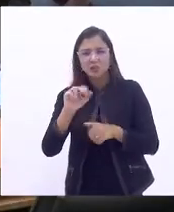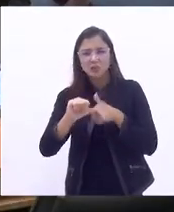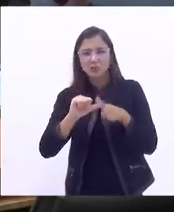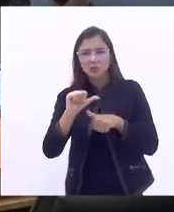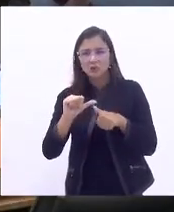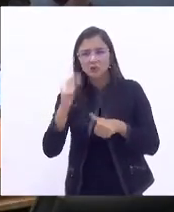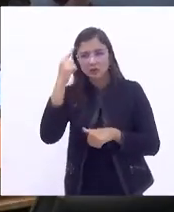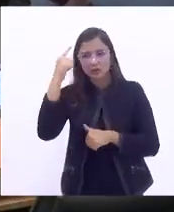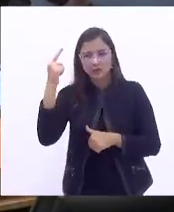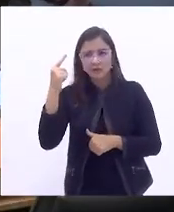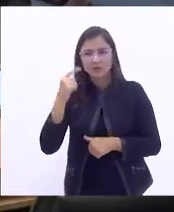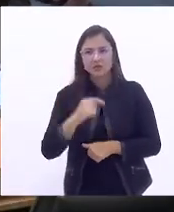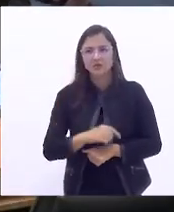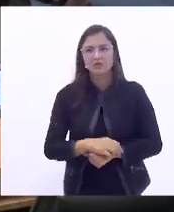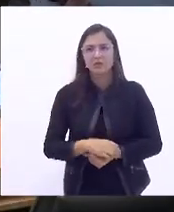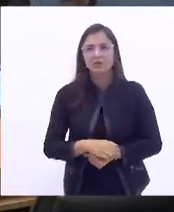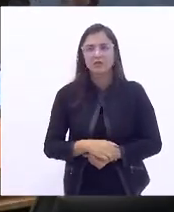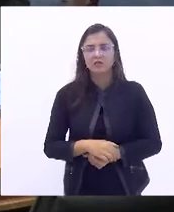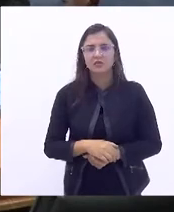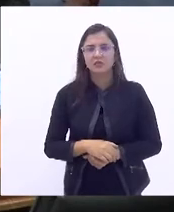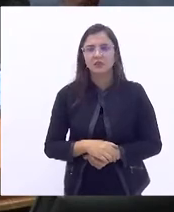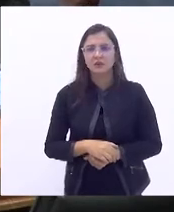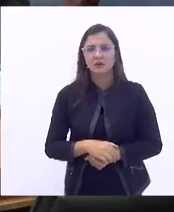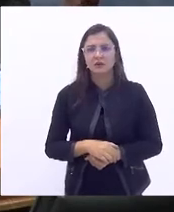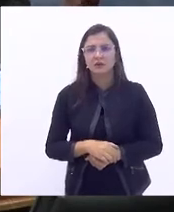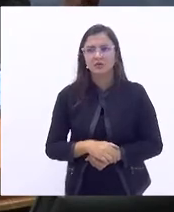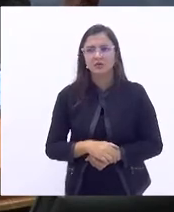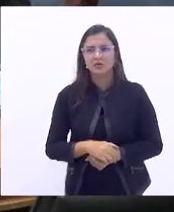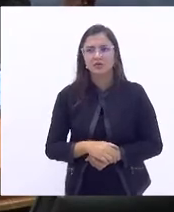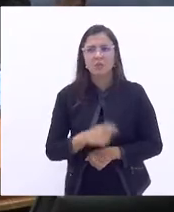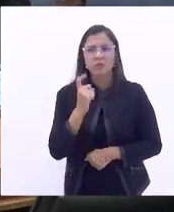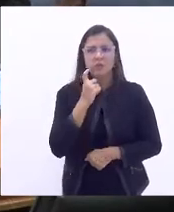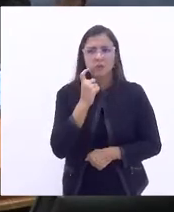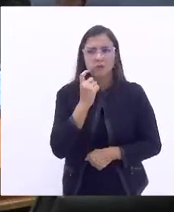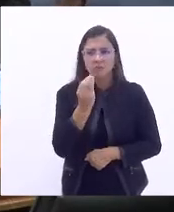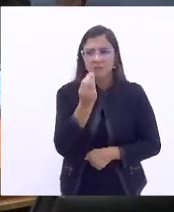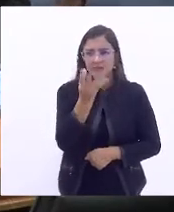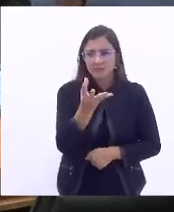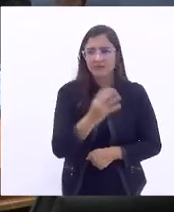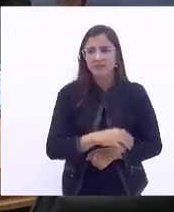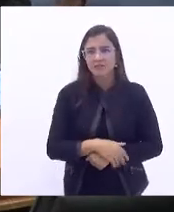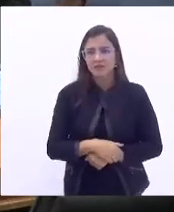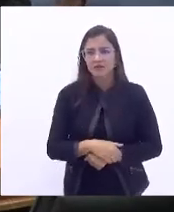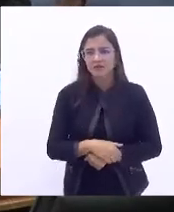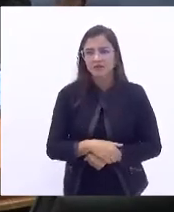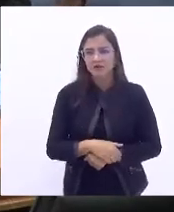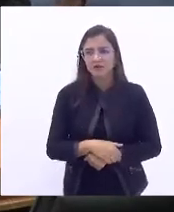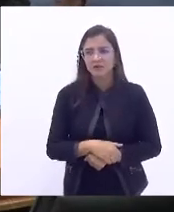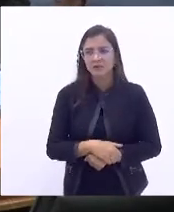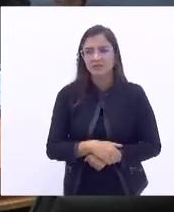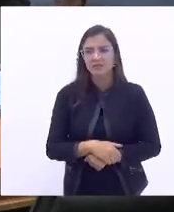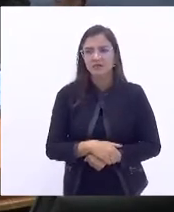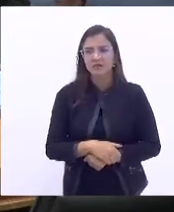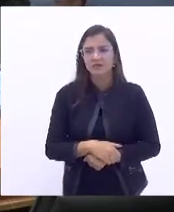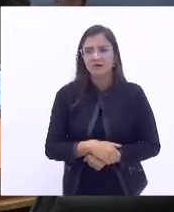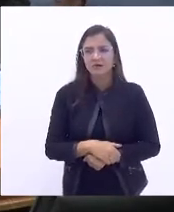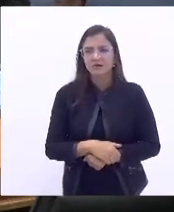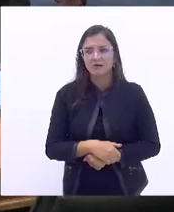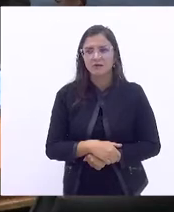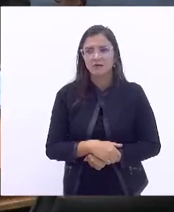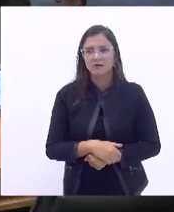Foi a bala juquinha que deram para o povo de Santa então Cruz. Tá bom. É uma bala juquinha para a poluição que descalça. Então tá bom. É uma bala juquinha. Então tá